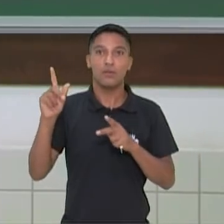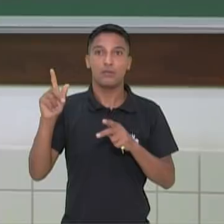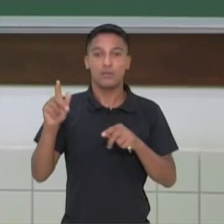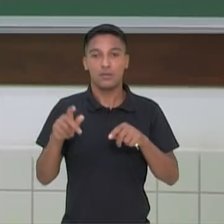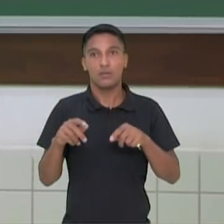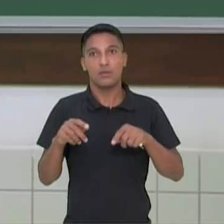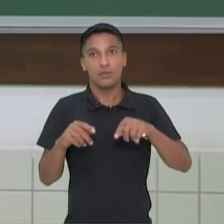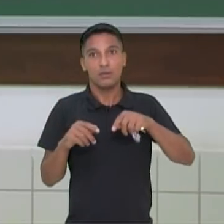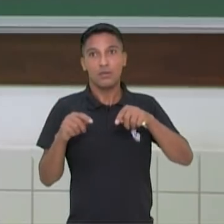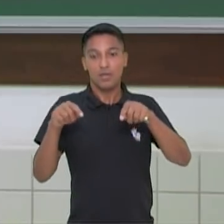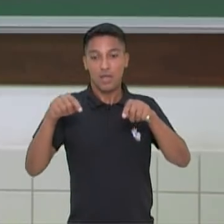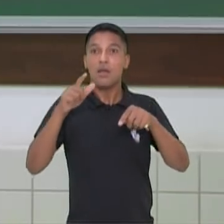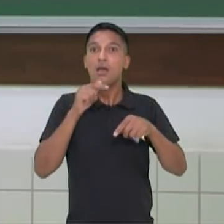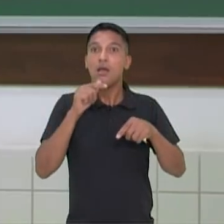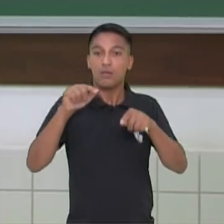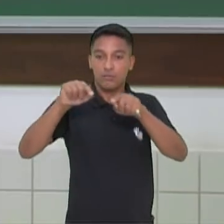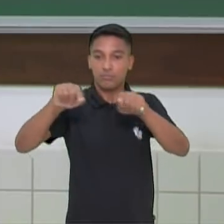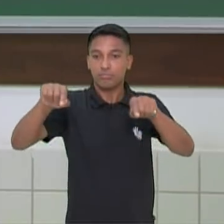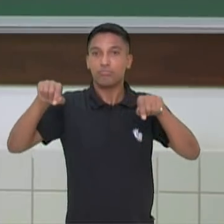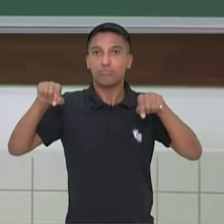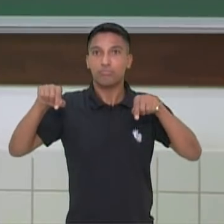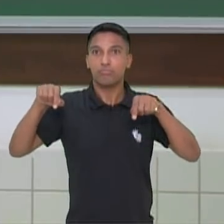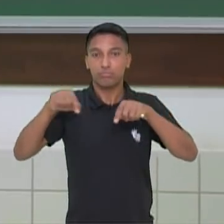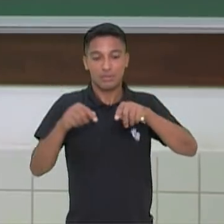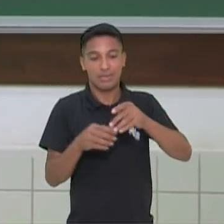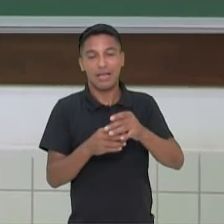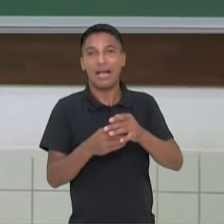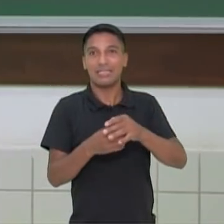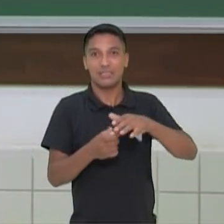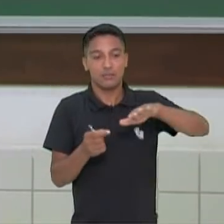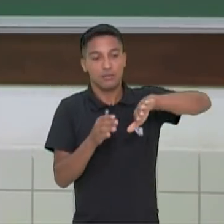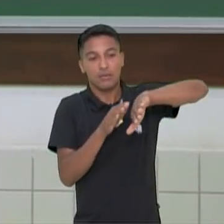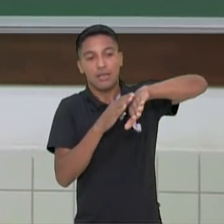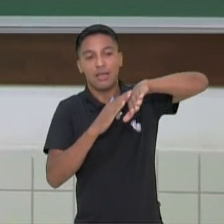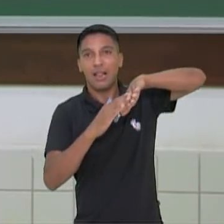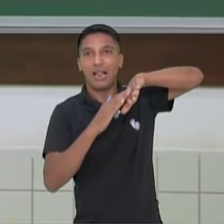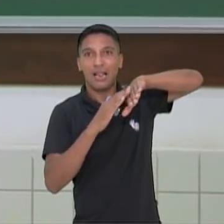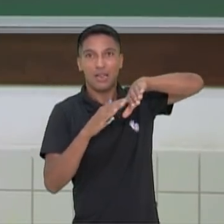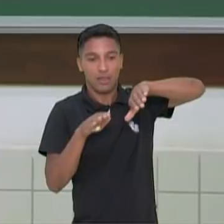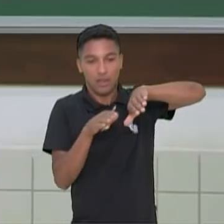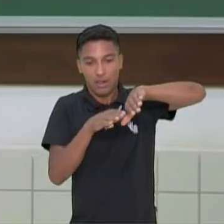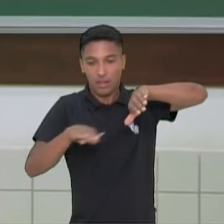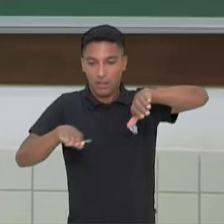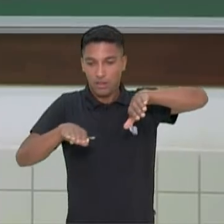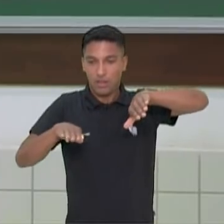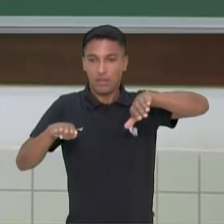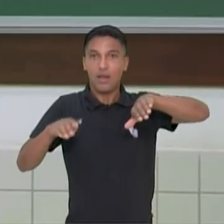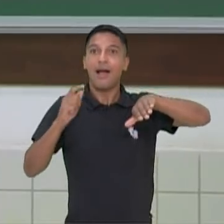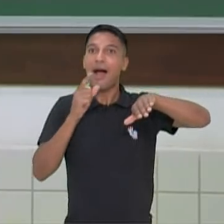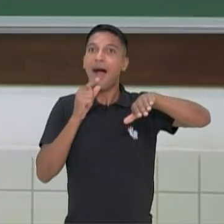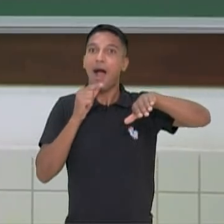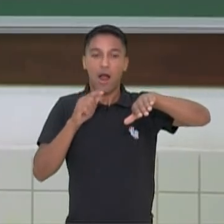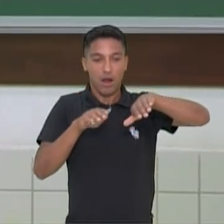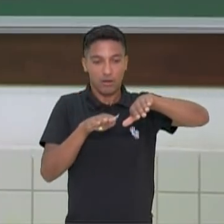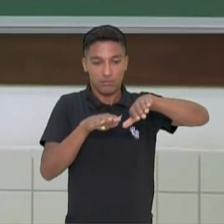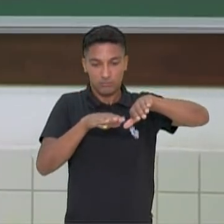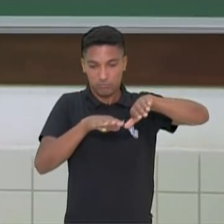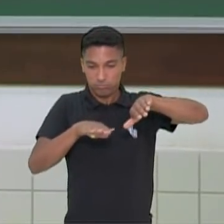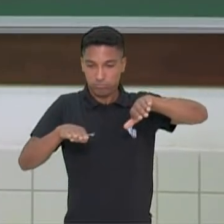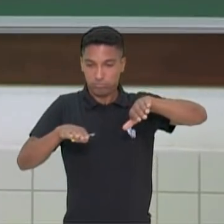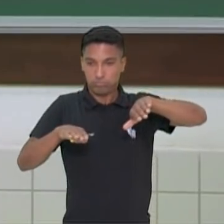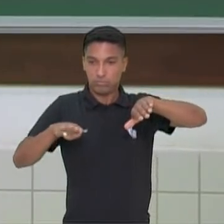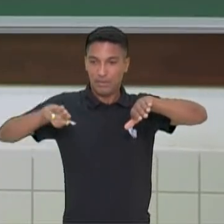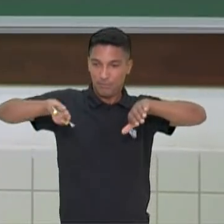parede das piscinas vazias, sem água, né? Então, eles acabavam invadindo até as casas,